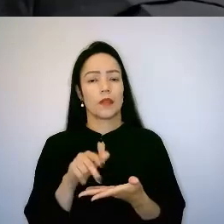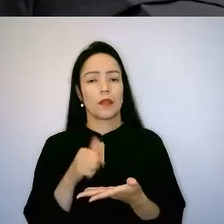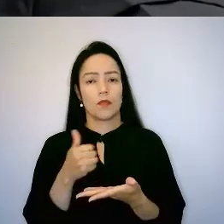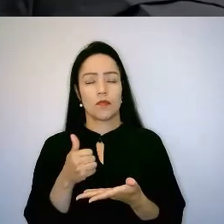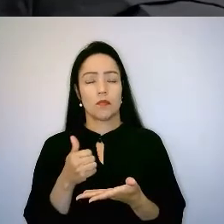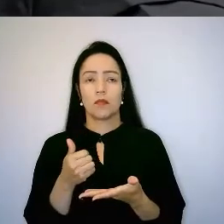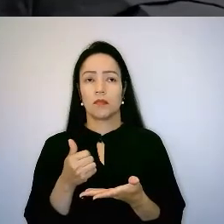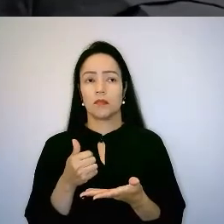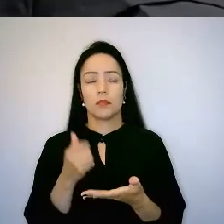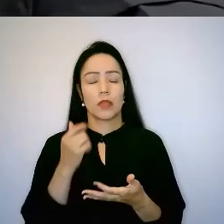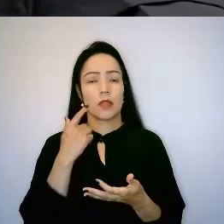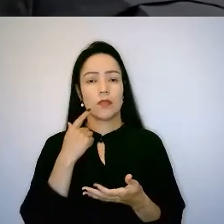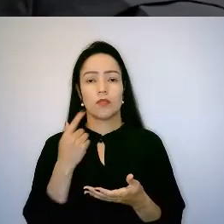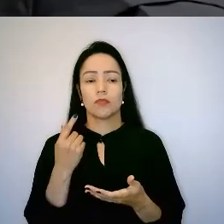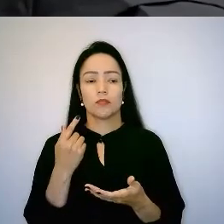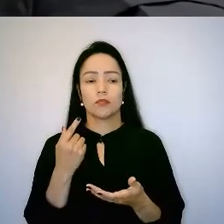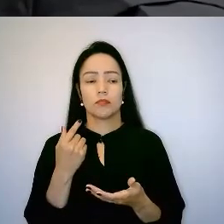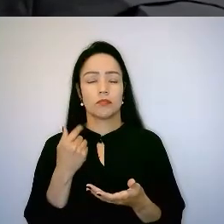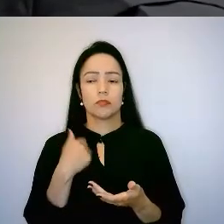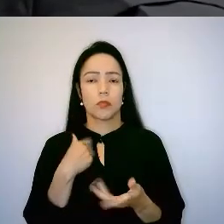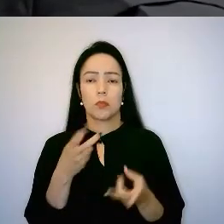vejo nenhuma razão para